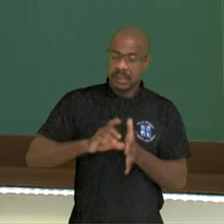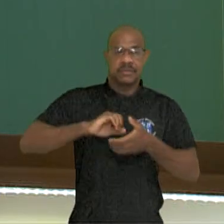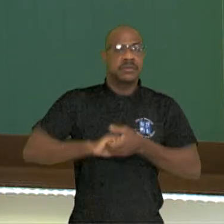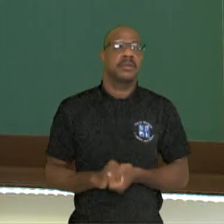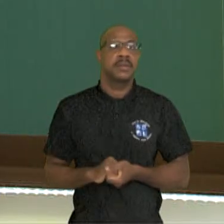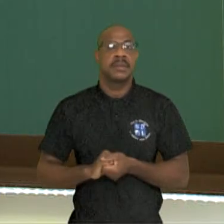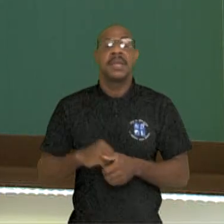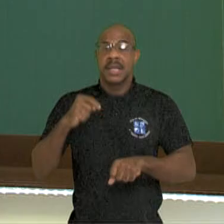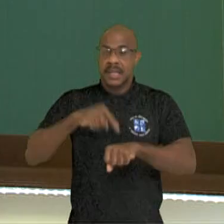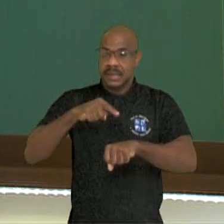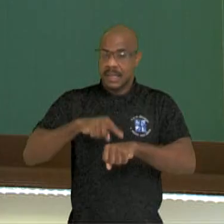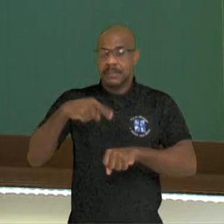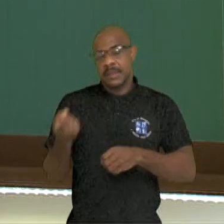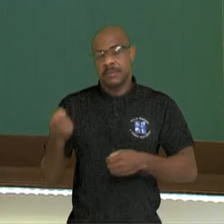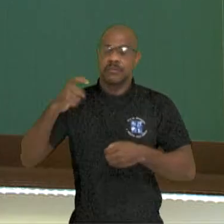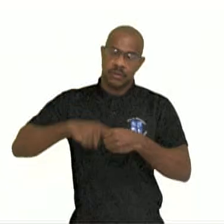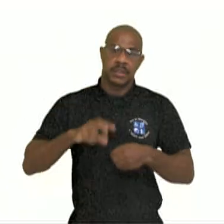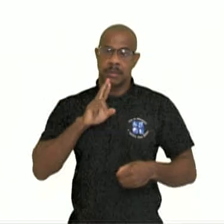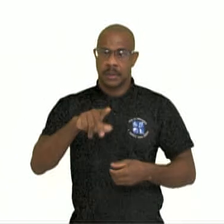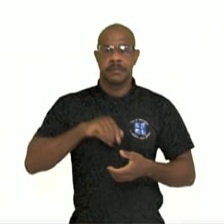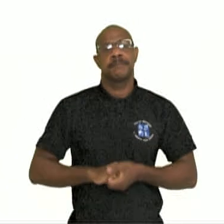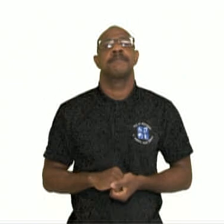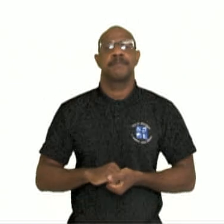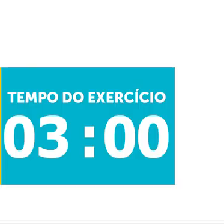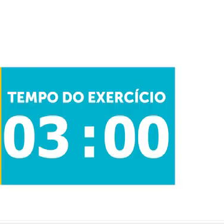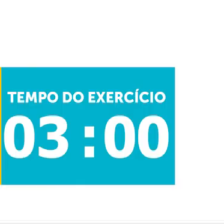Então, o tempo está na tela e a gente está esperando aqui.